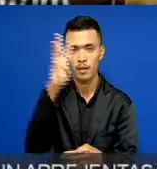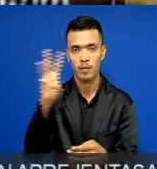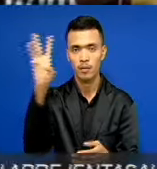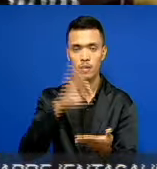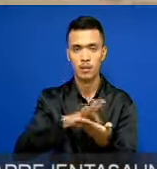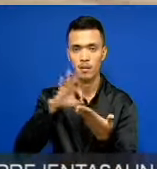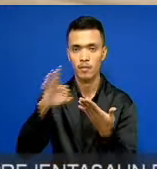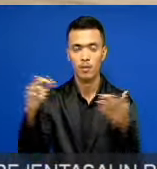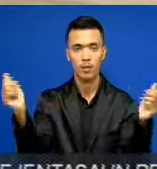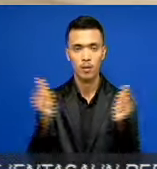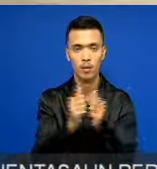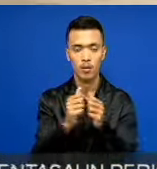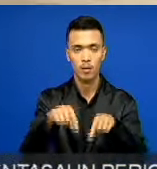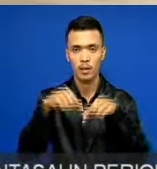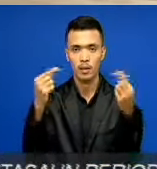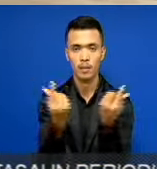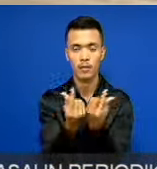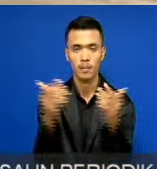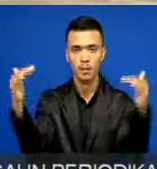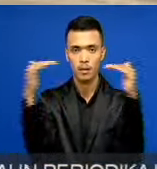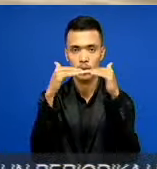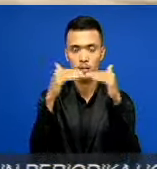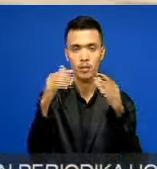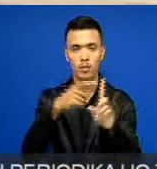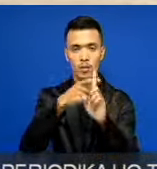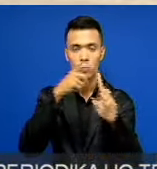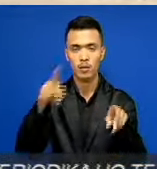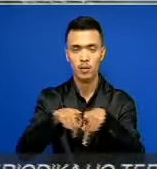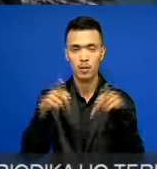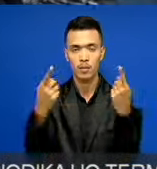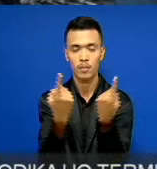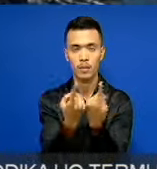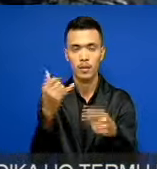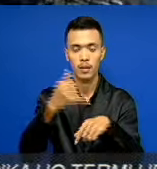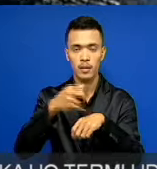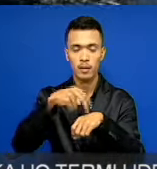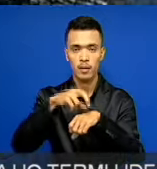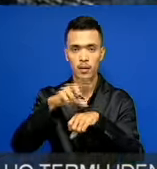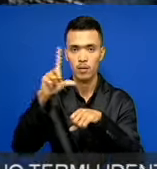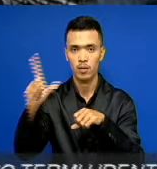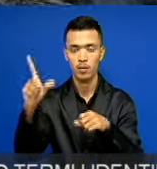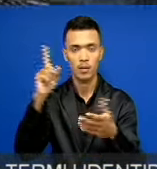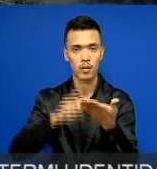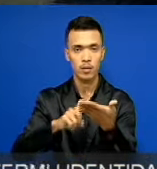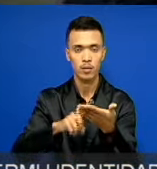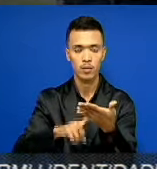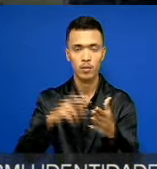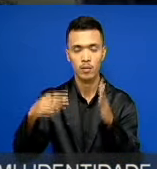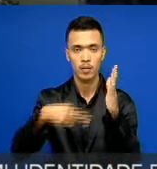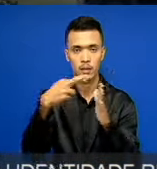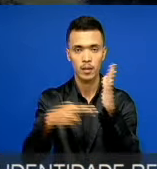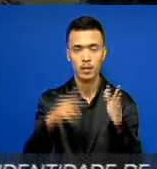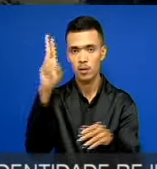né com a equipa encontro técnico sira o si companhia internacional Huasquita Cária onde discute padrão